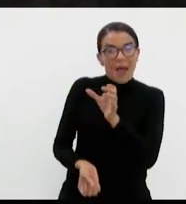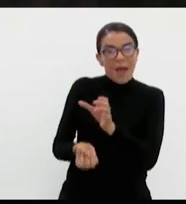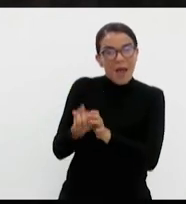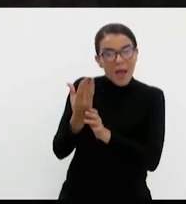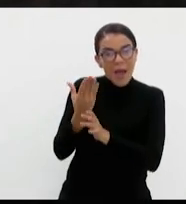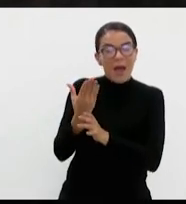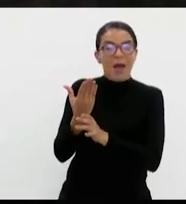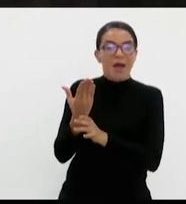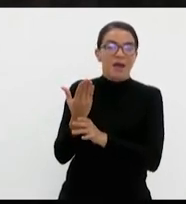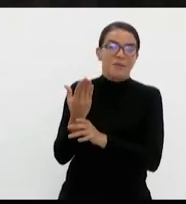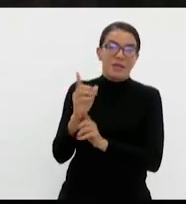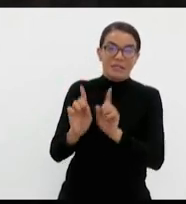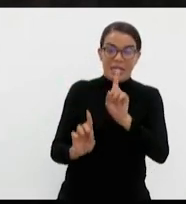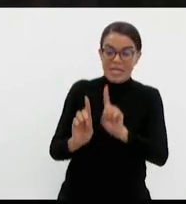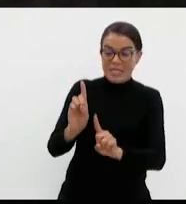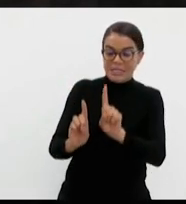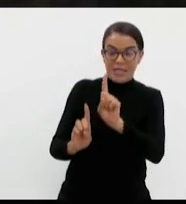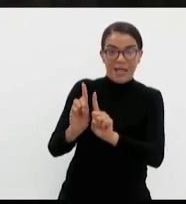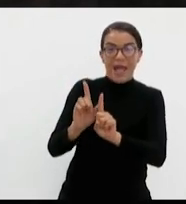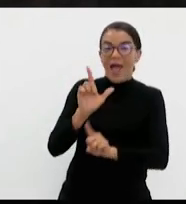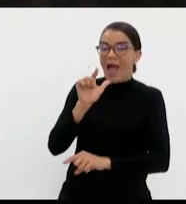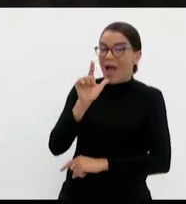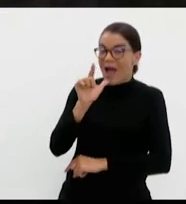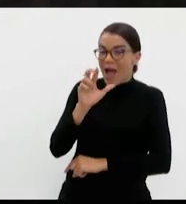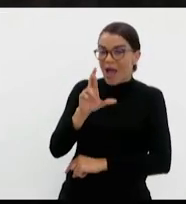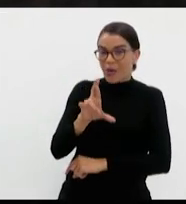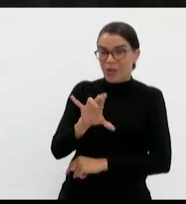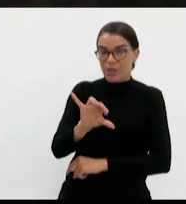a licitação, a Águas do Rio.